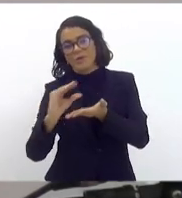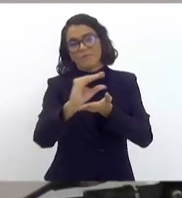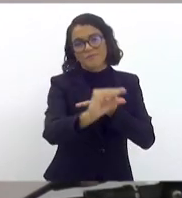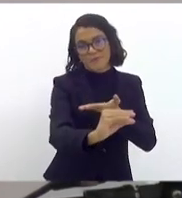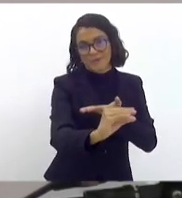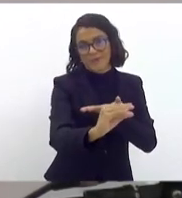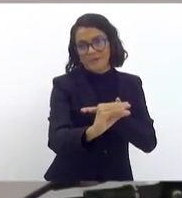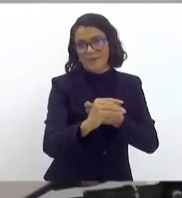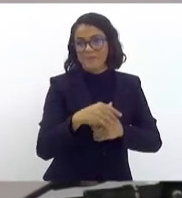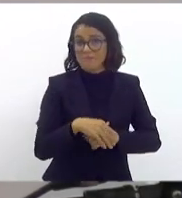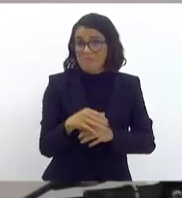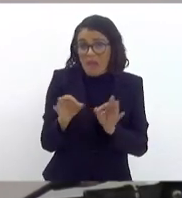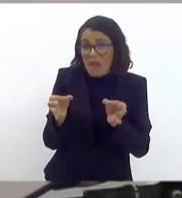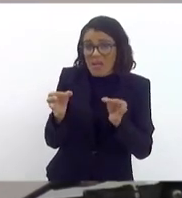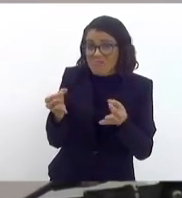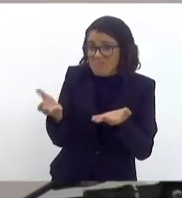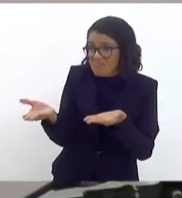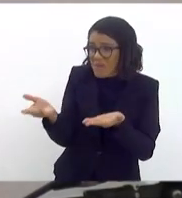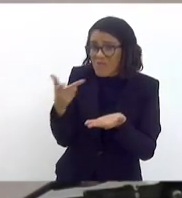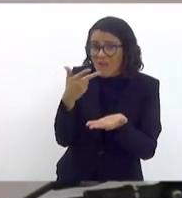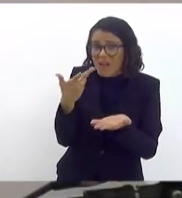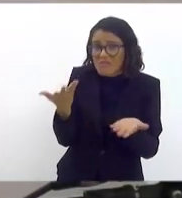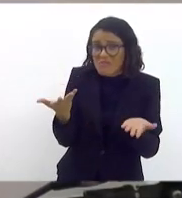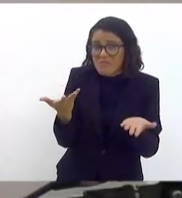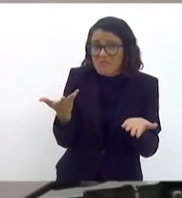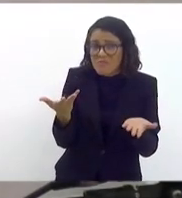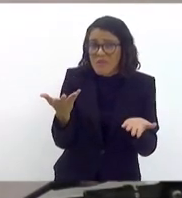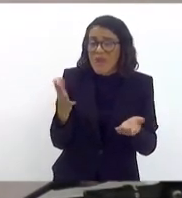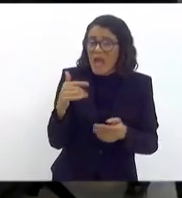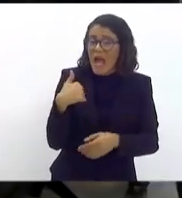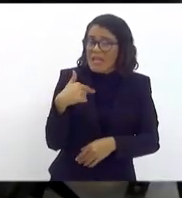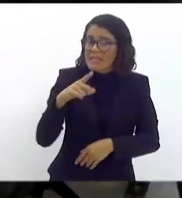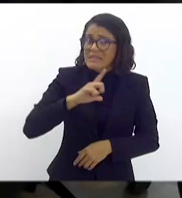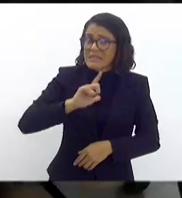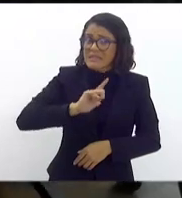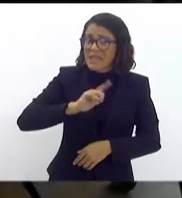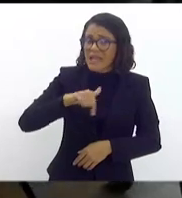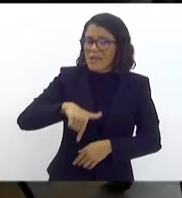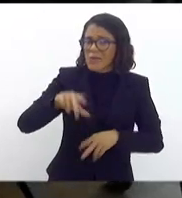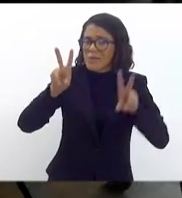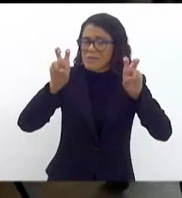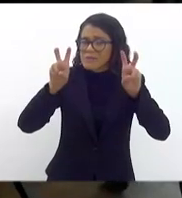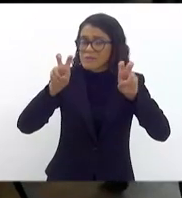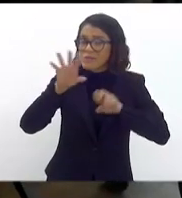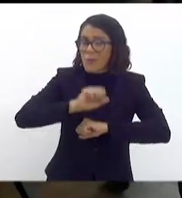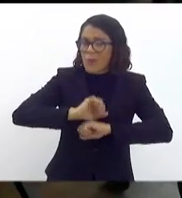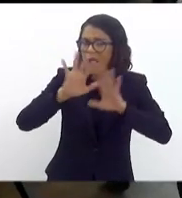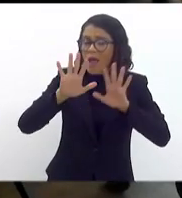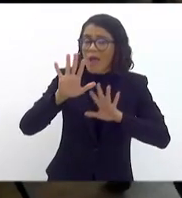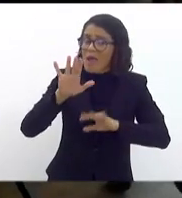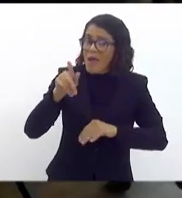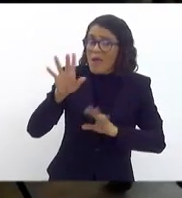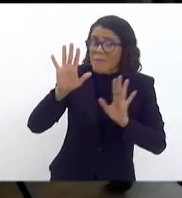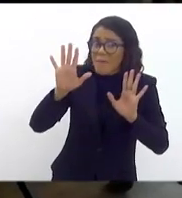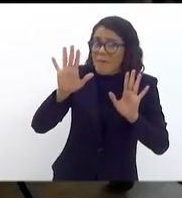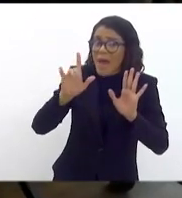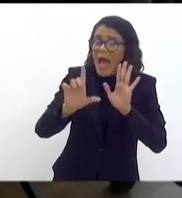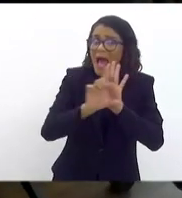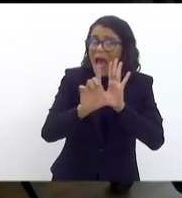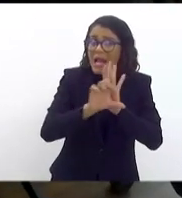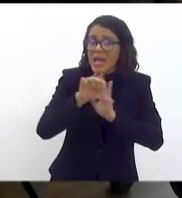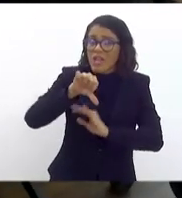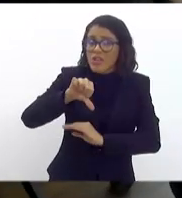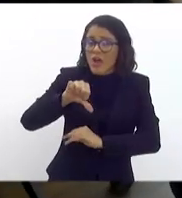titulares conexos. É exatamente o caso. O crédito fica retido. Perdão, a gente tem aqui uma questão clara. Que palavras do ECAD.